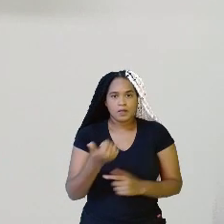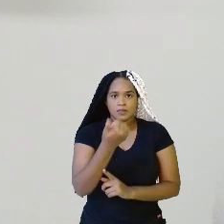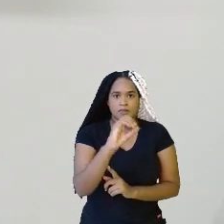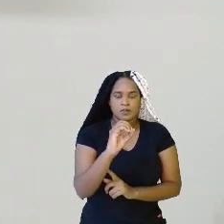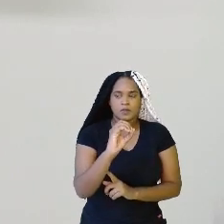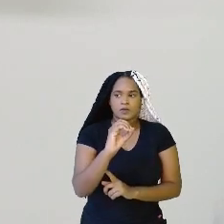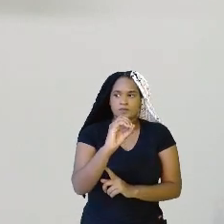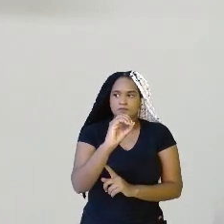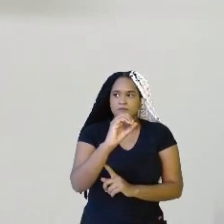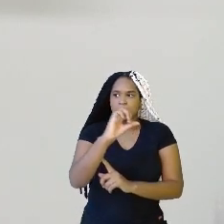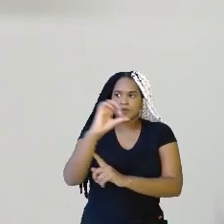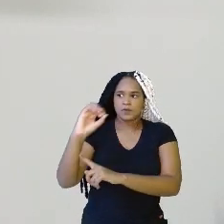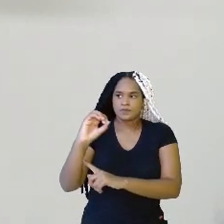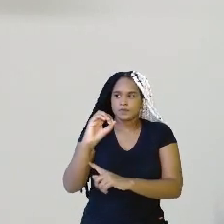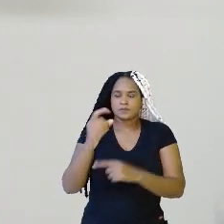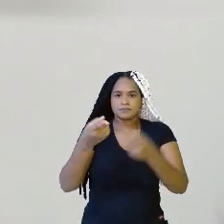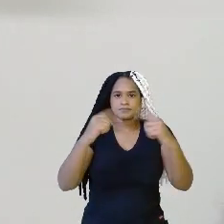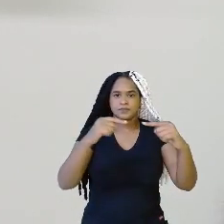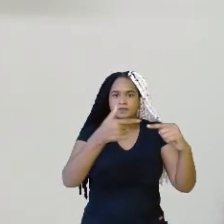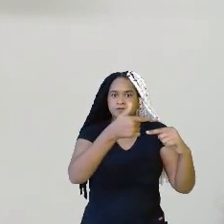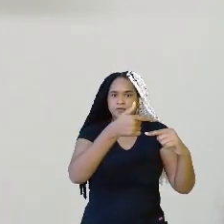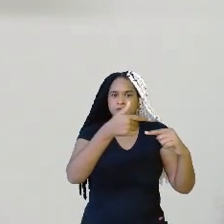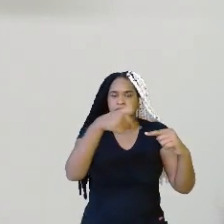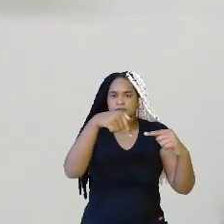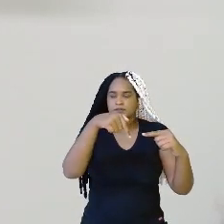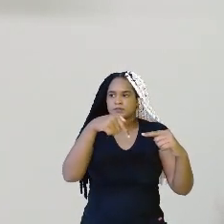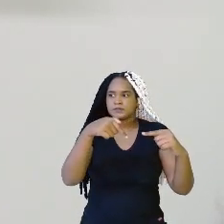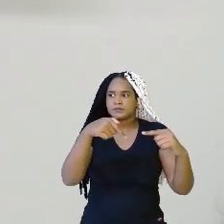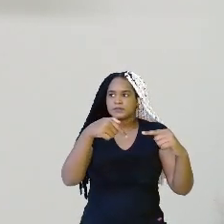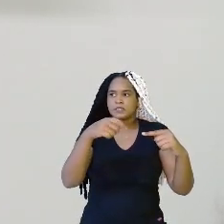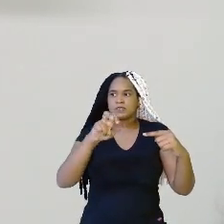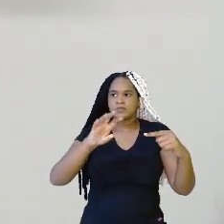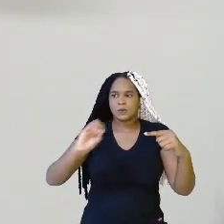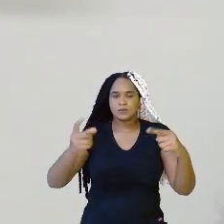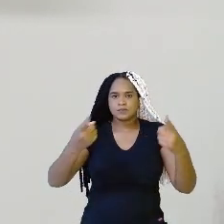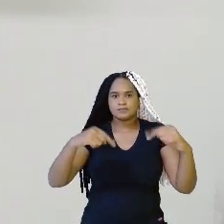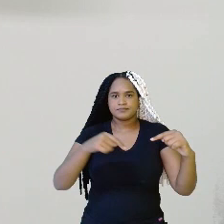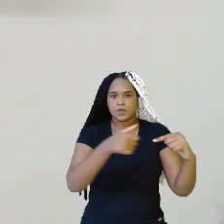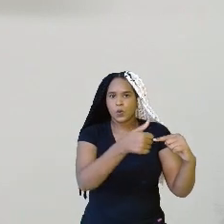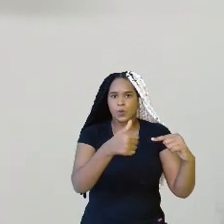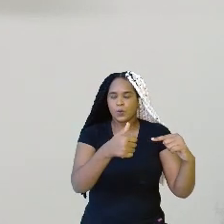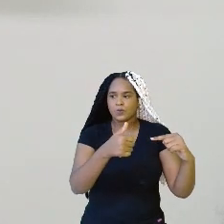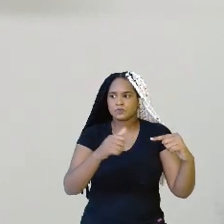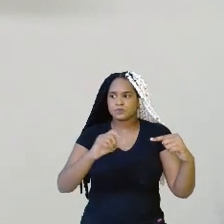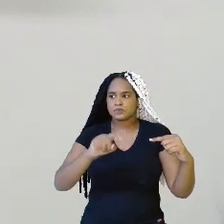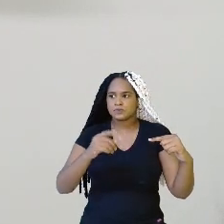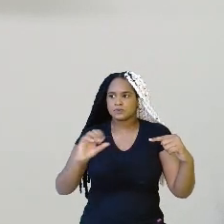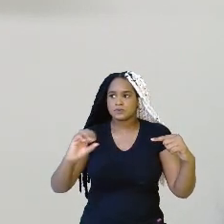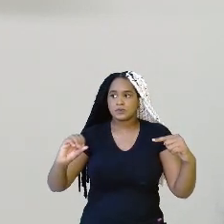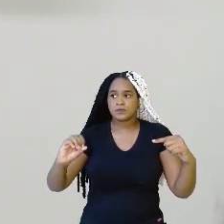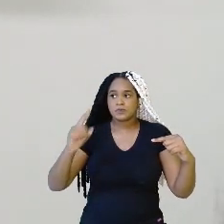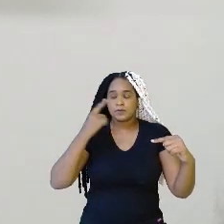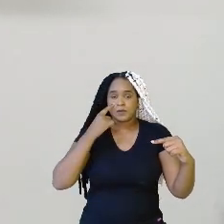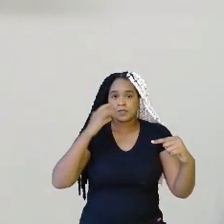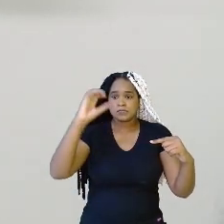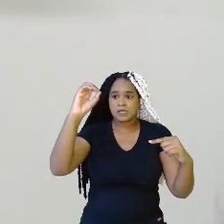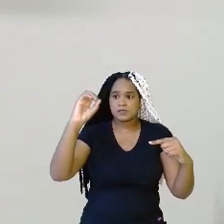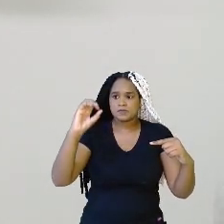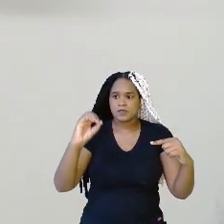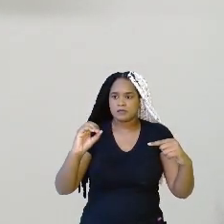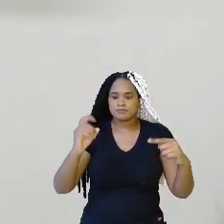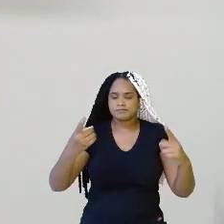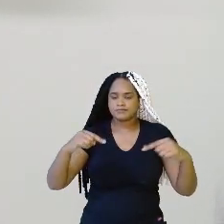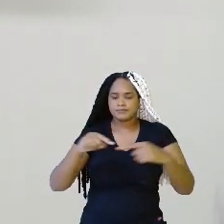R$19,90, R$27,50 e R$11. 0 mais 0 mais 0, logicamente